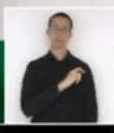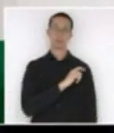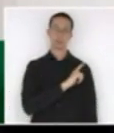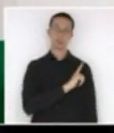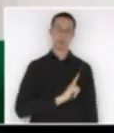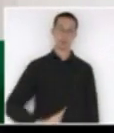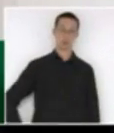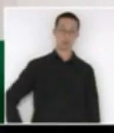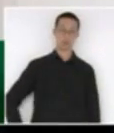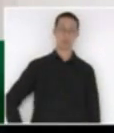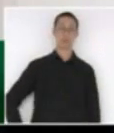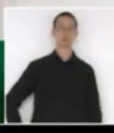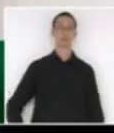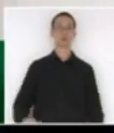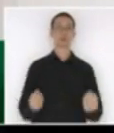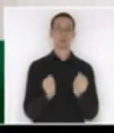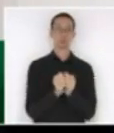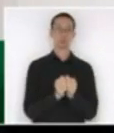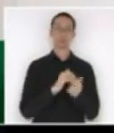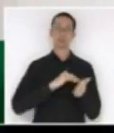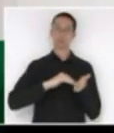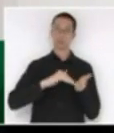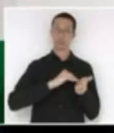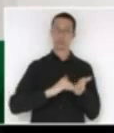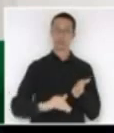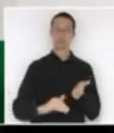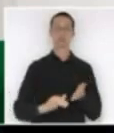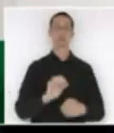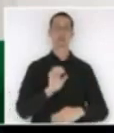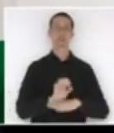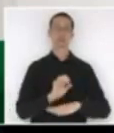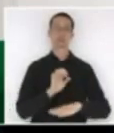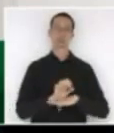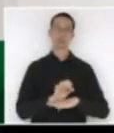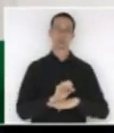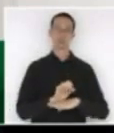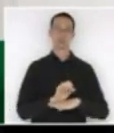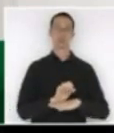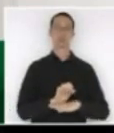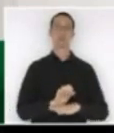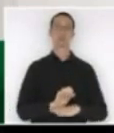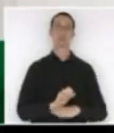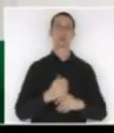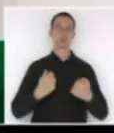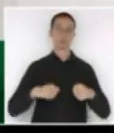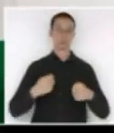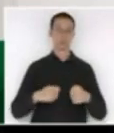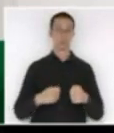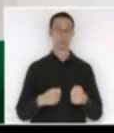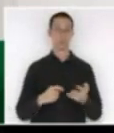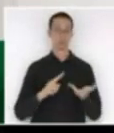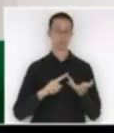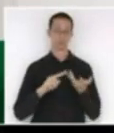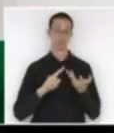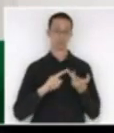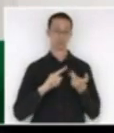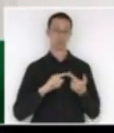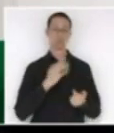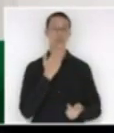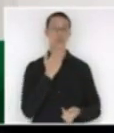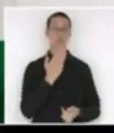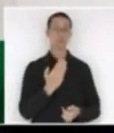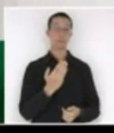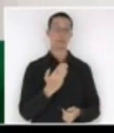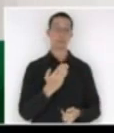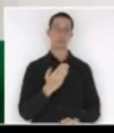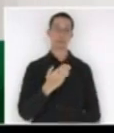estadual, e vamos já protocolar junto ao secretário Eduardo Deschamps algumas solicitações específicas em